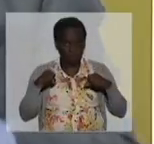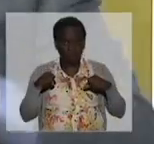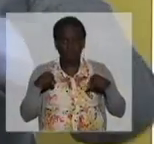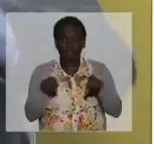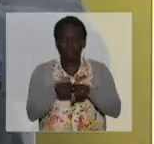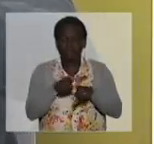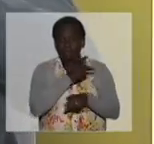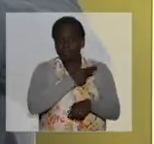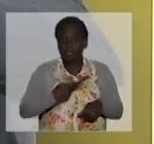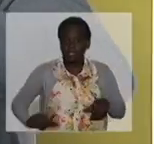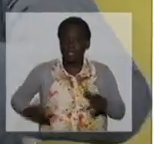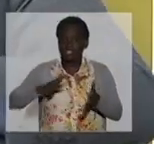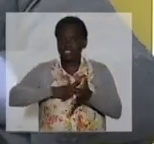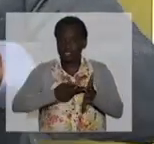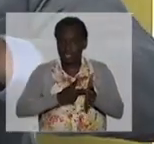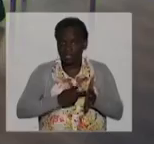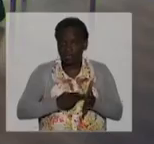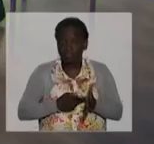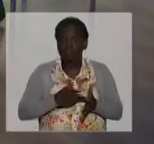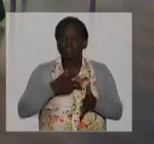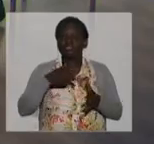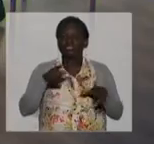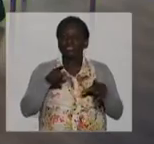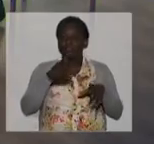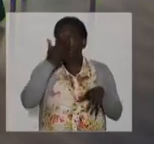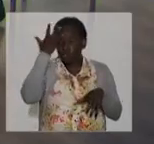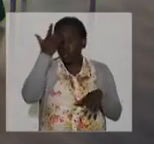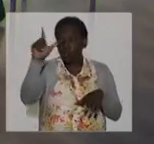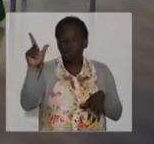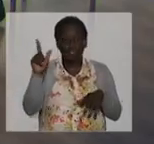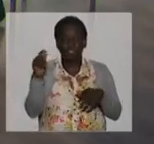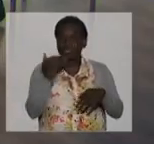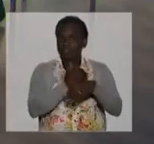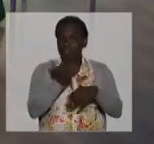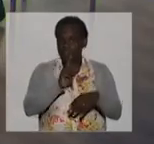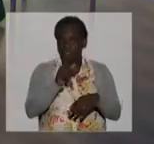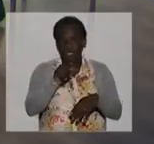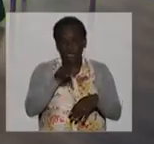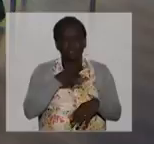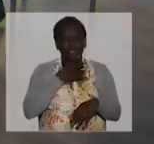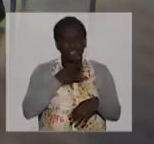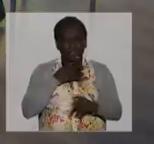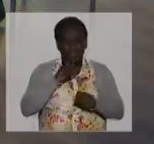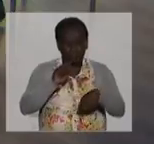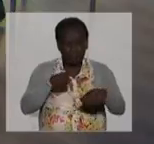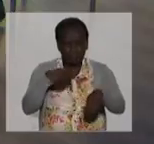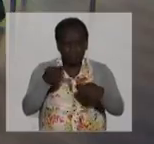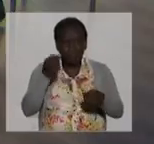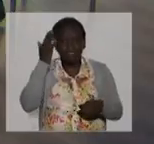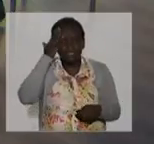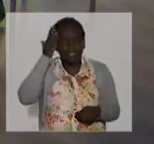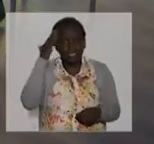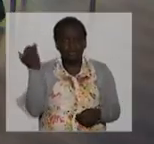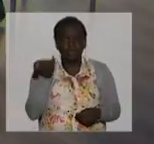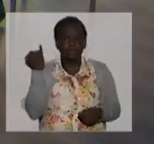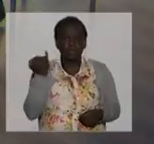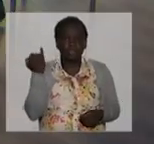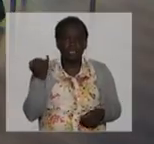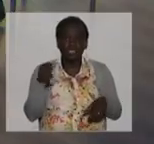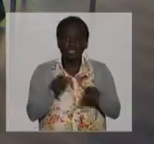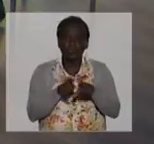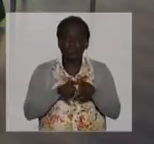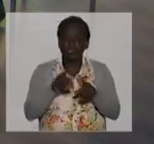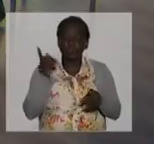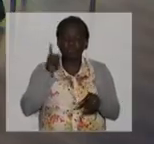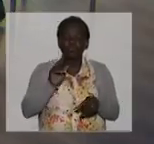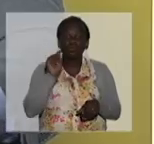física, é o presidente do sindicato, mais do que qualquer outro, ele conhece o significado, a importância e